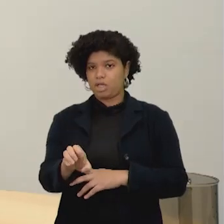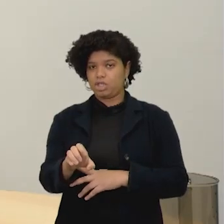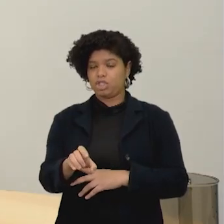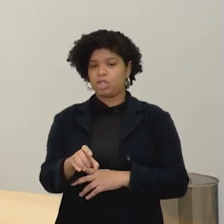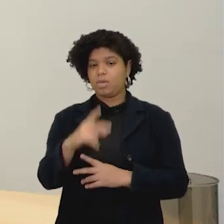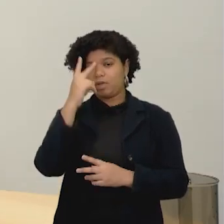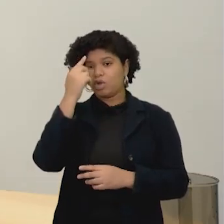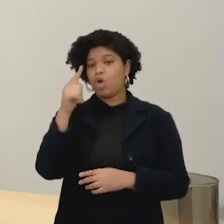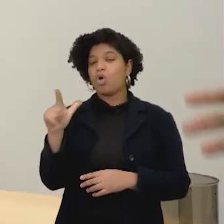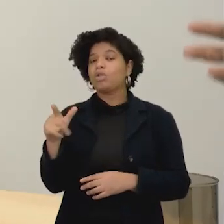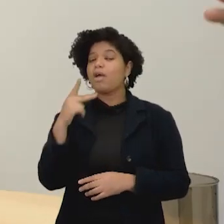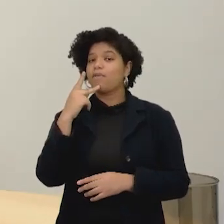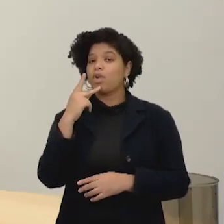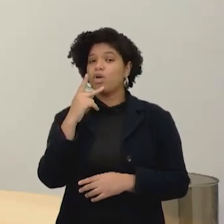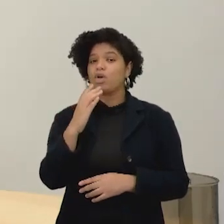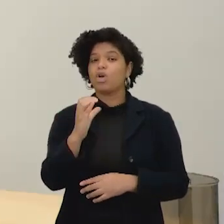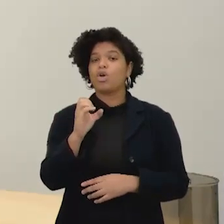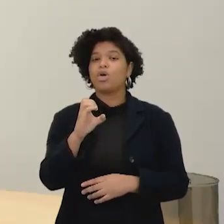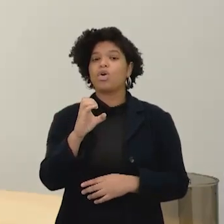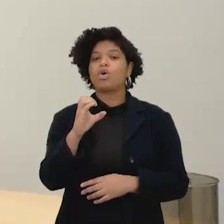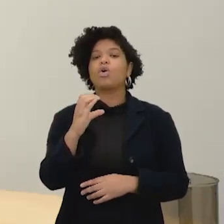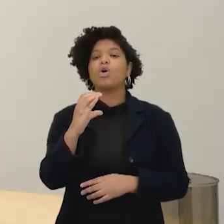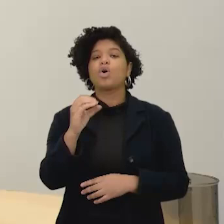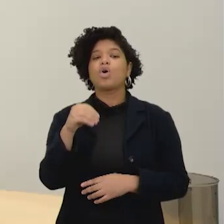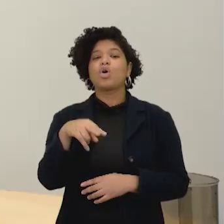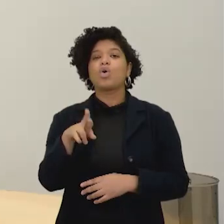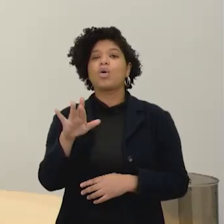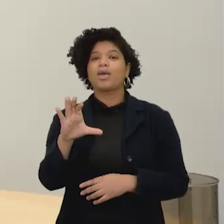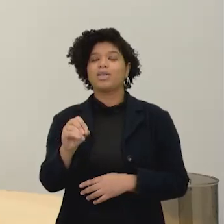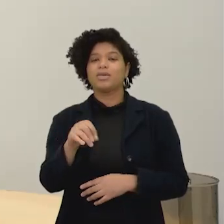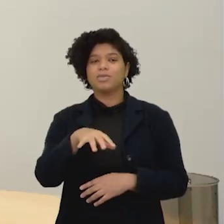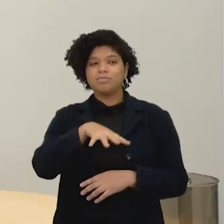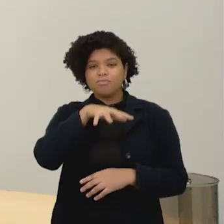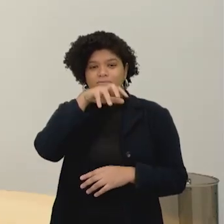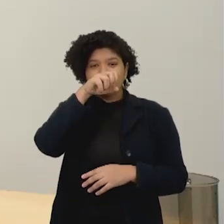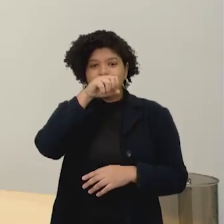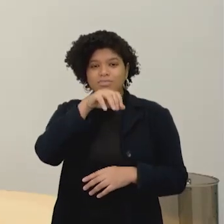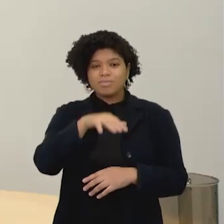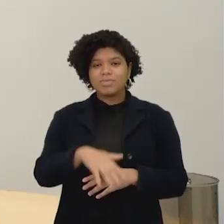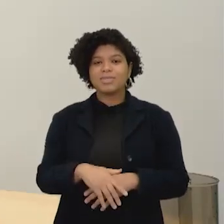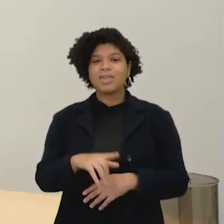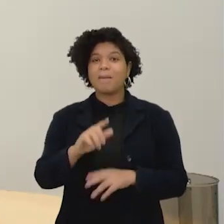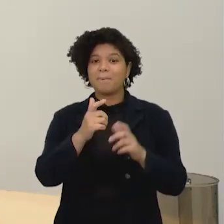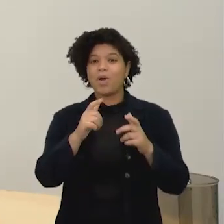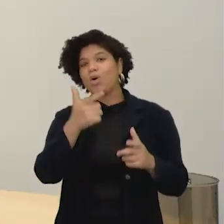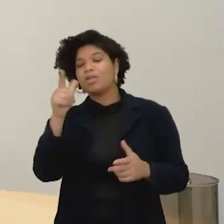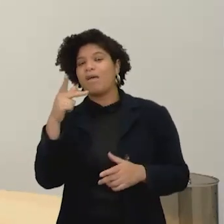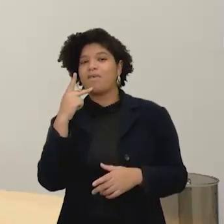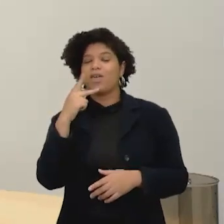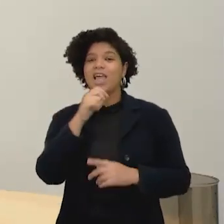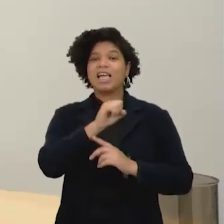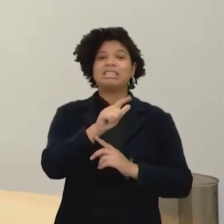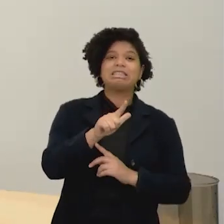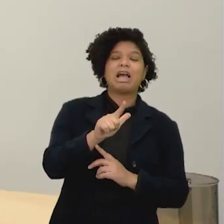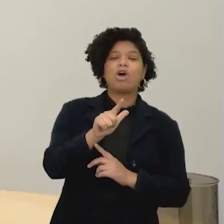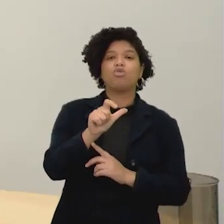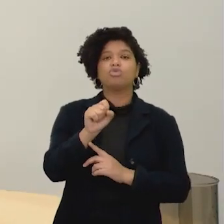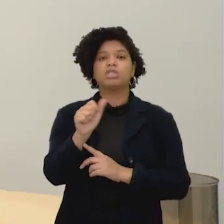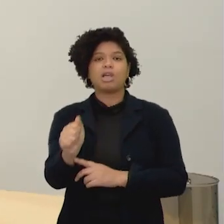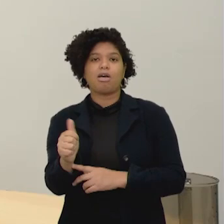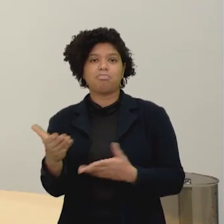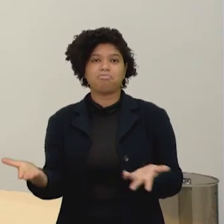coentro vem com raiz, o cheiro identifica, boa, cheiro verde, salsa. Verde. Aí